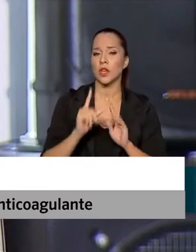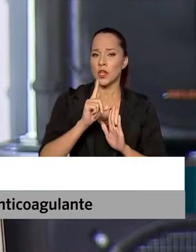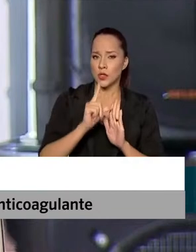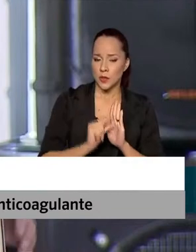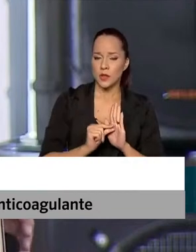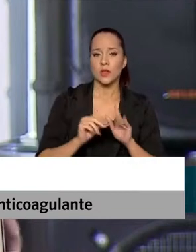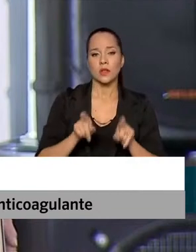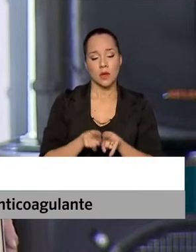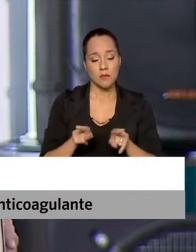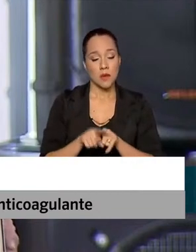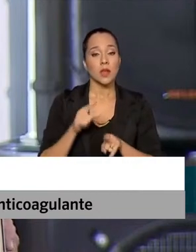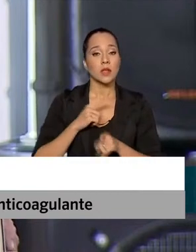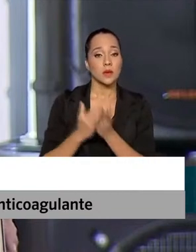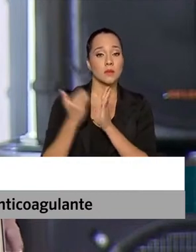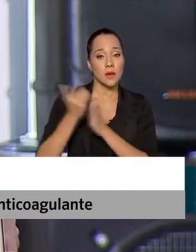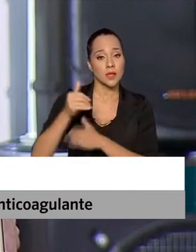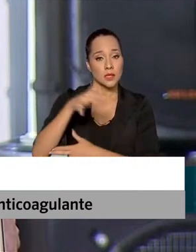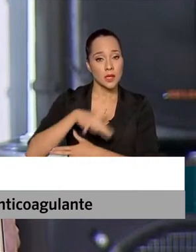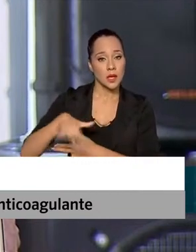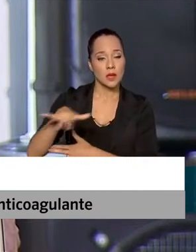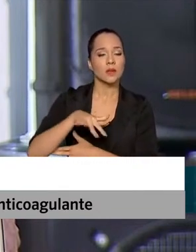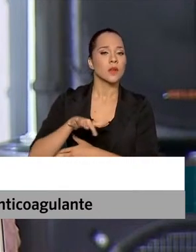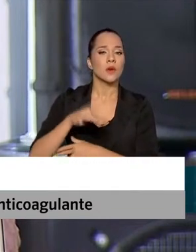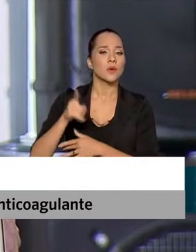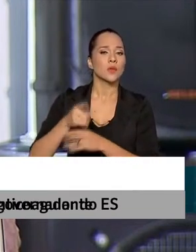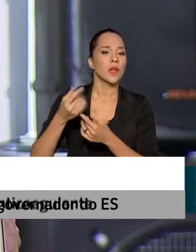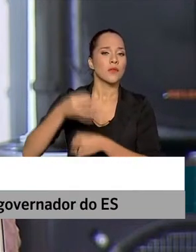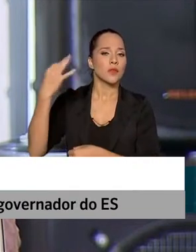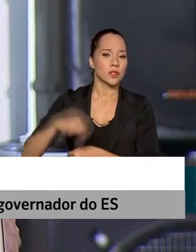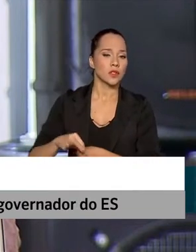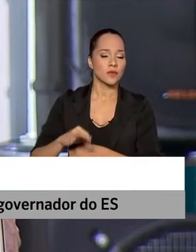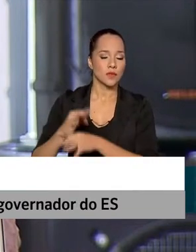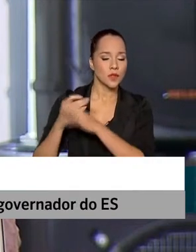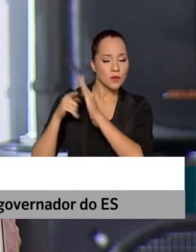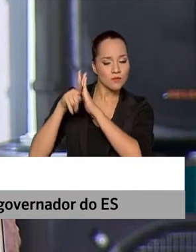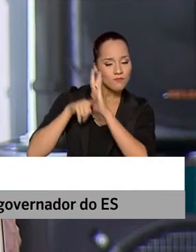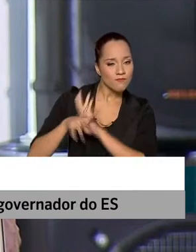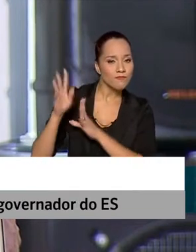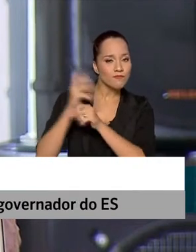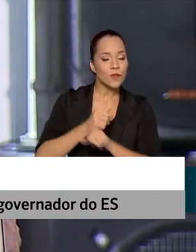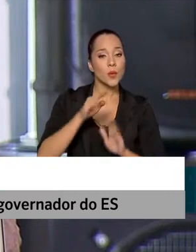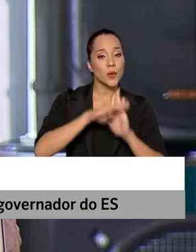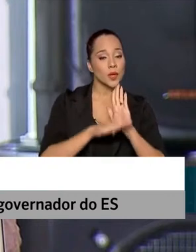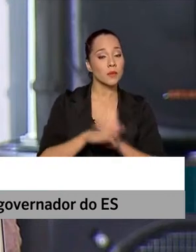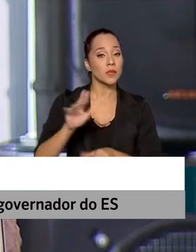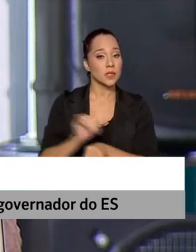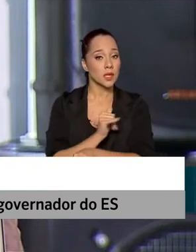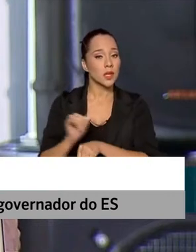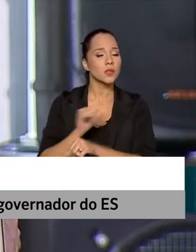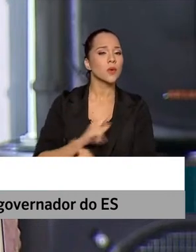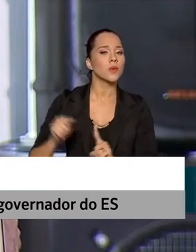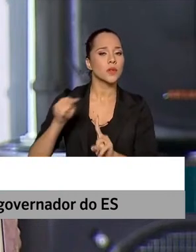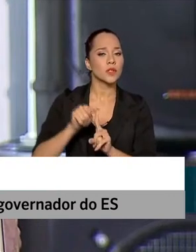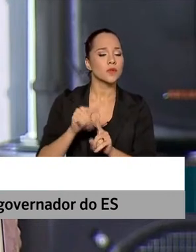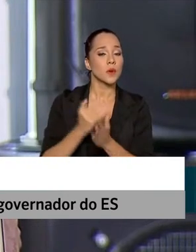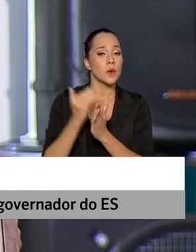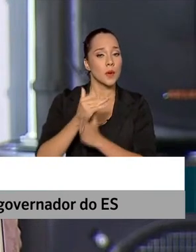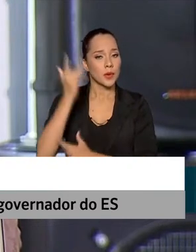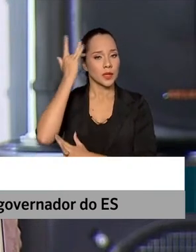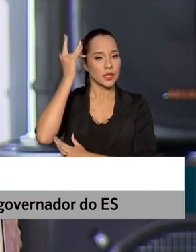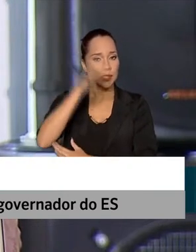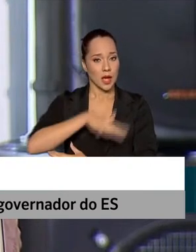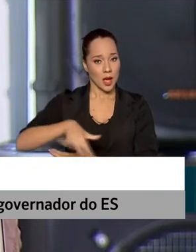e empregados judiciosamente os efetivos e revisados os programas estratégicos, com o objetivo de modernizar a